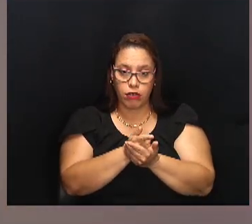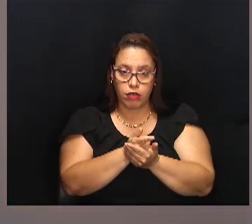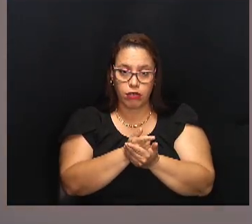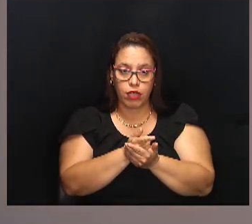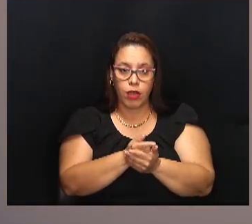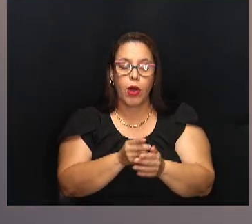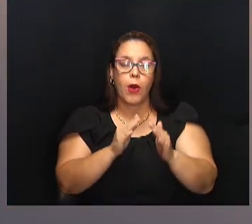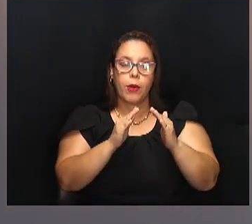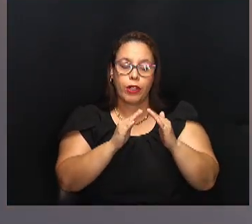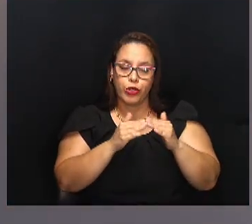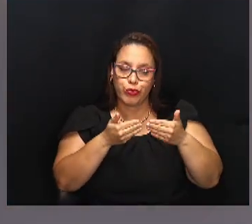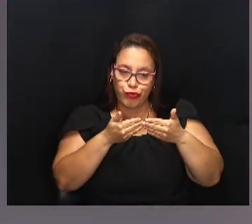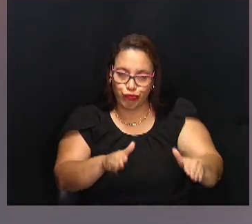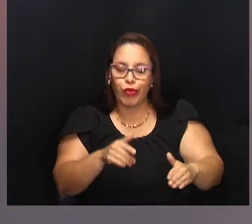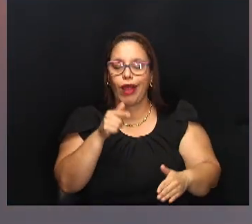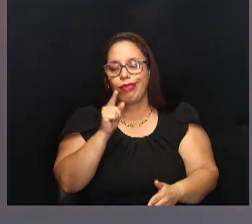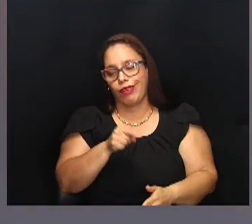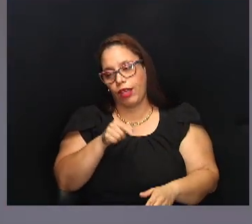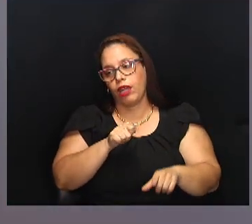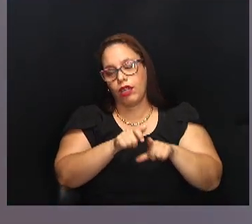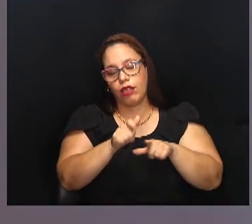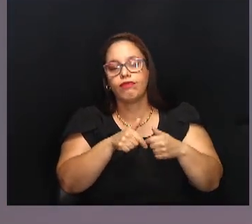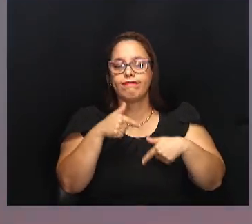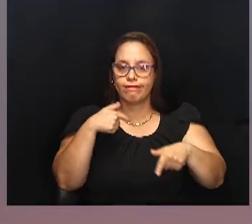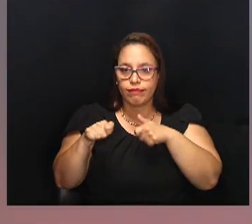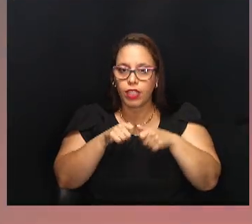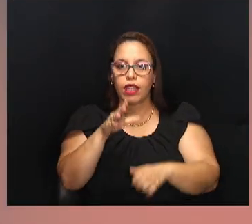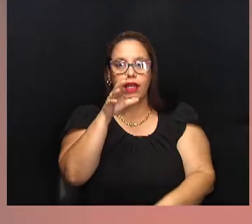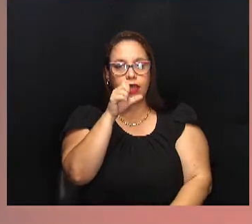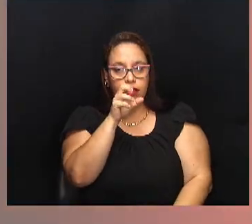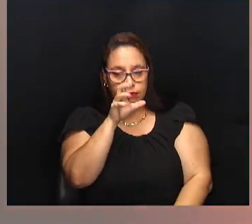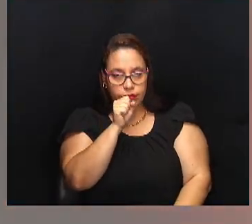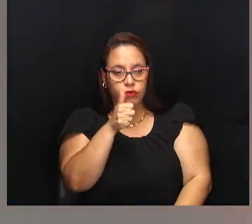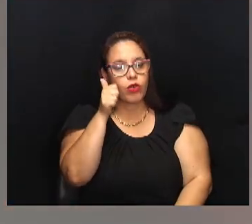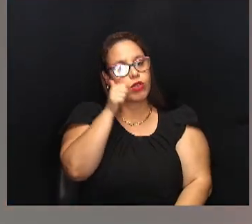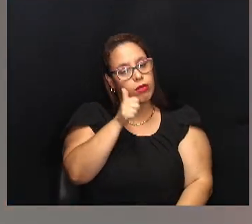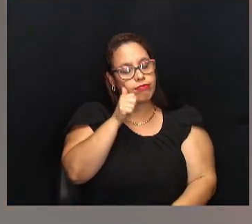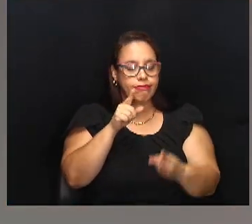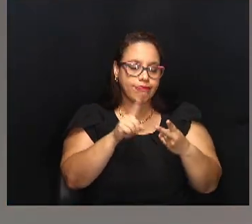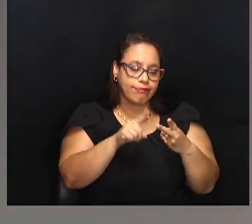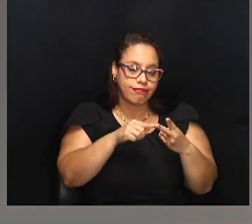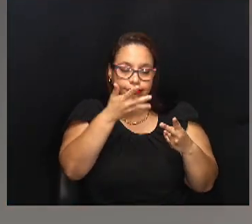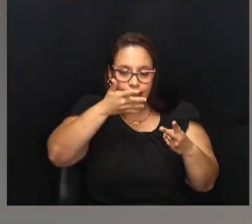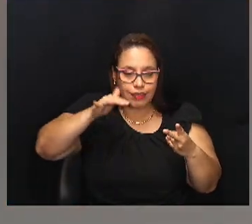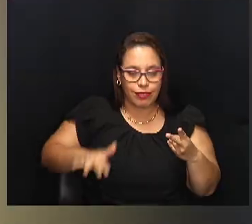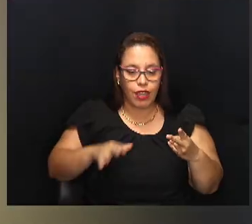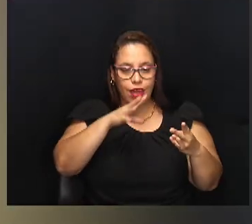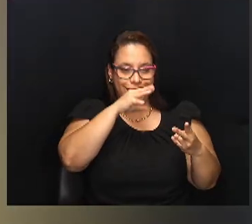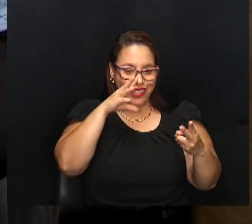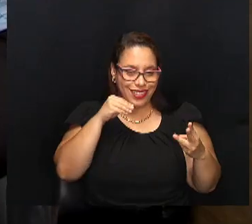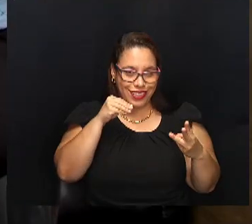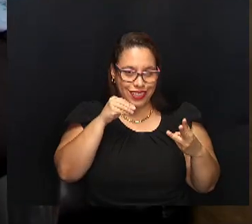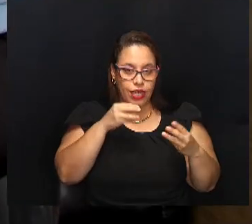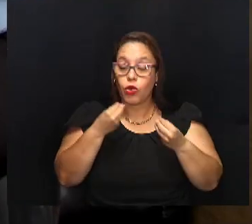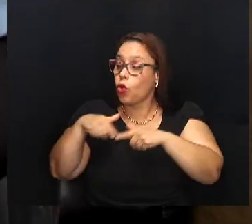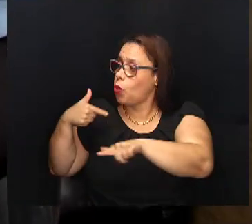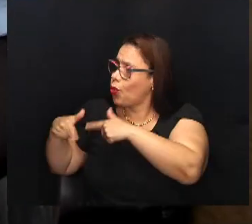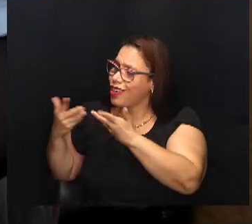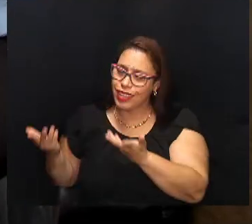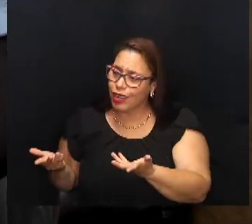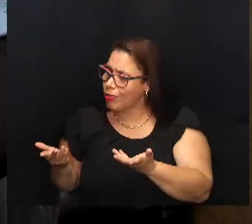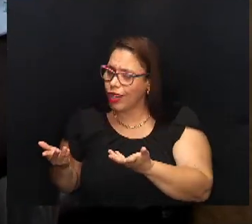esse espaço aberto, né? E aí eu faço o trabalho do sábado, tanto para mulheres quanto para as crianças e adolescentes. Como que é esse